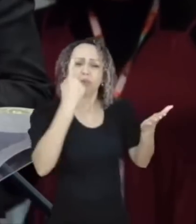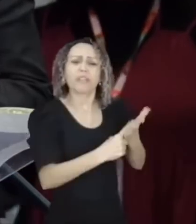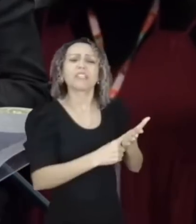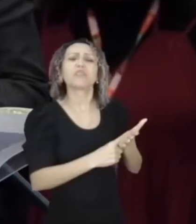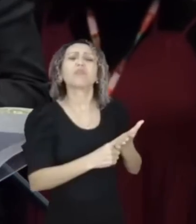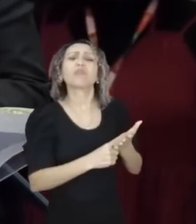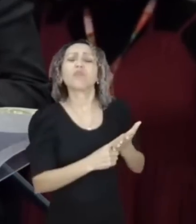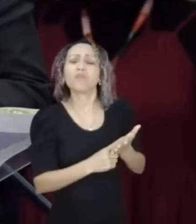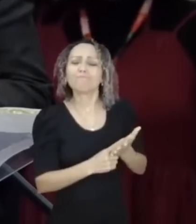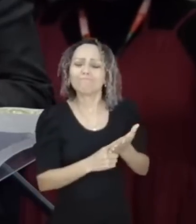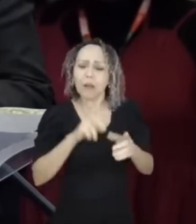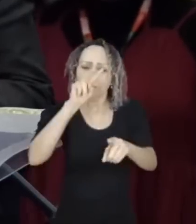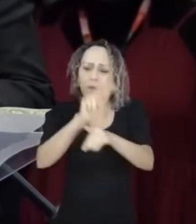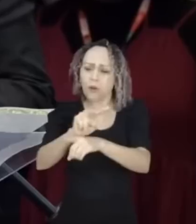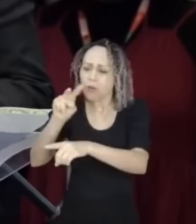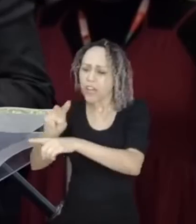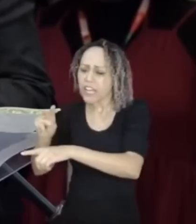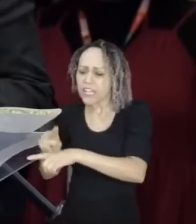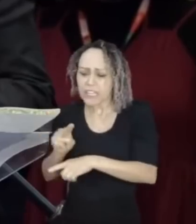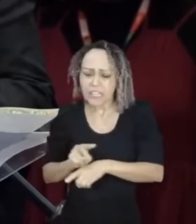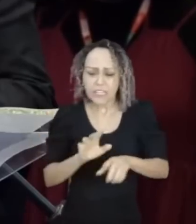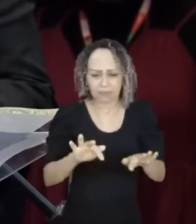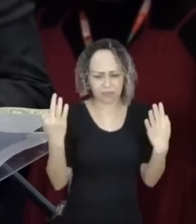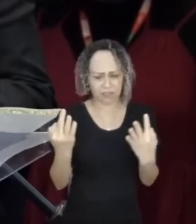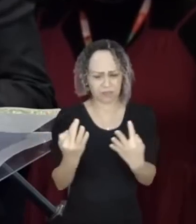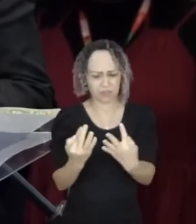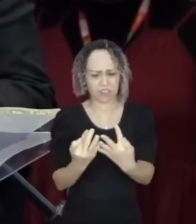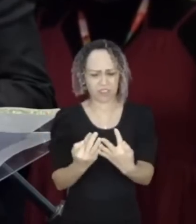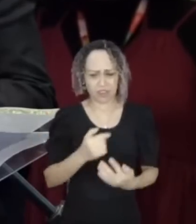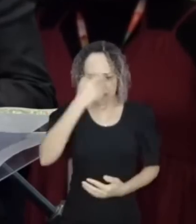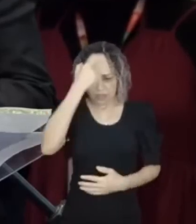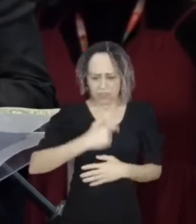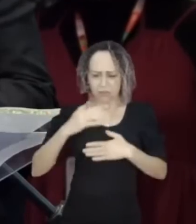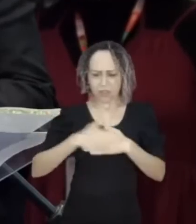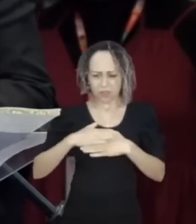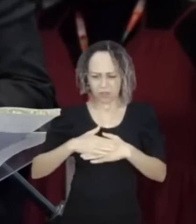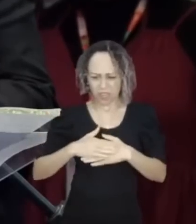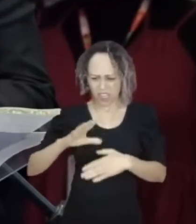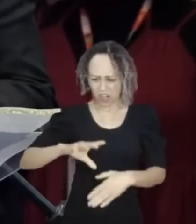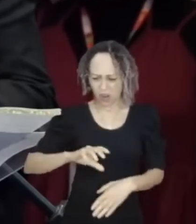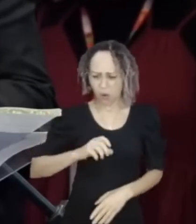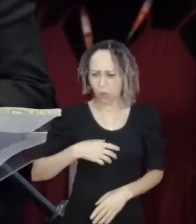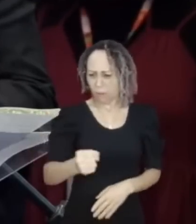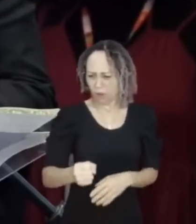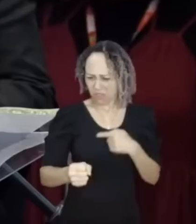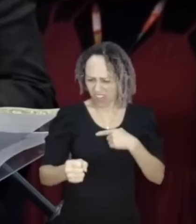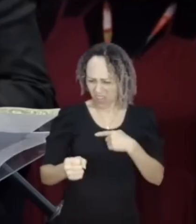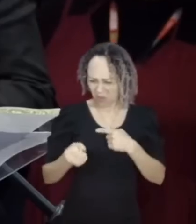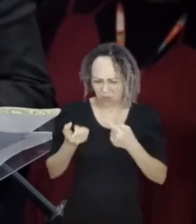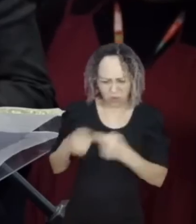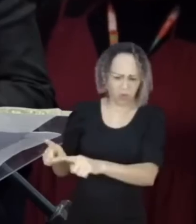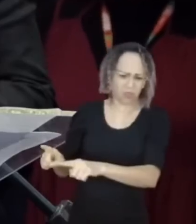proteção. Sou pessoalmente contra o aborto e lembro a todos e todas que este não é um tema a ser decidido pelo Presidente